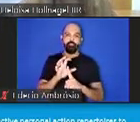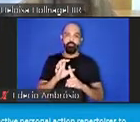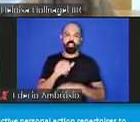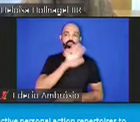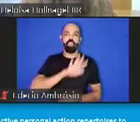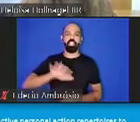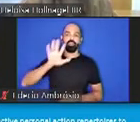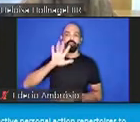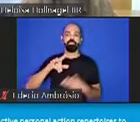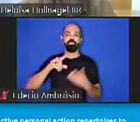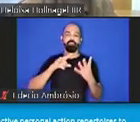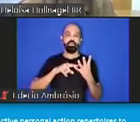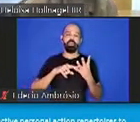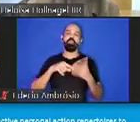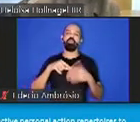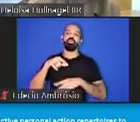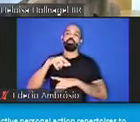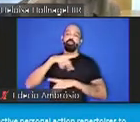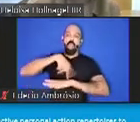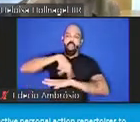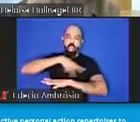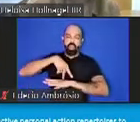nacional e talvez global.